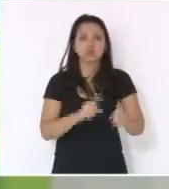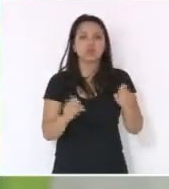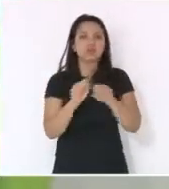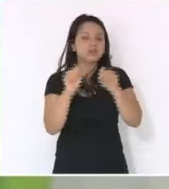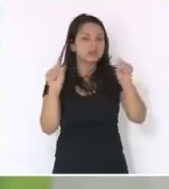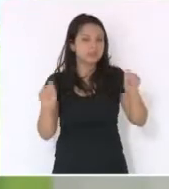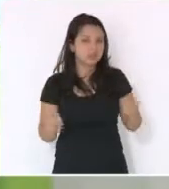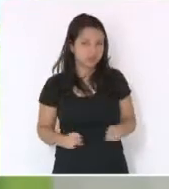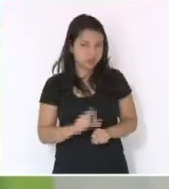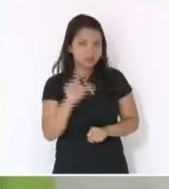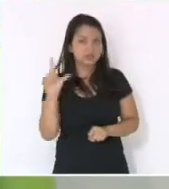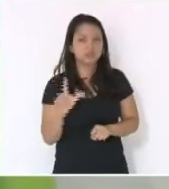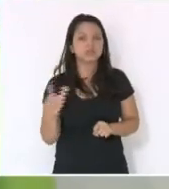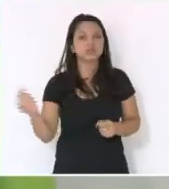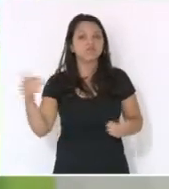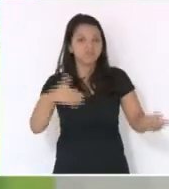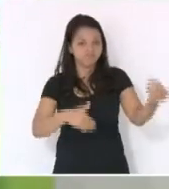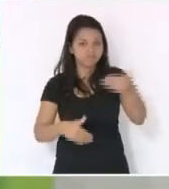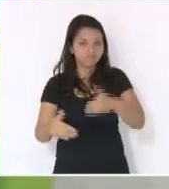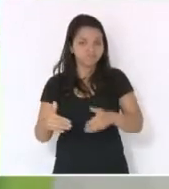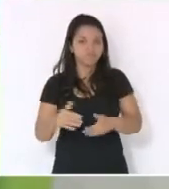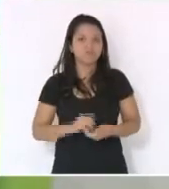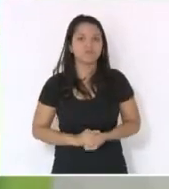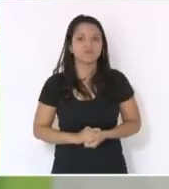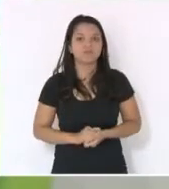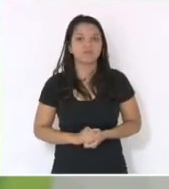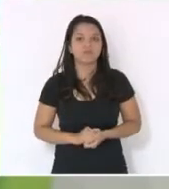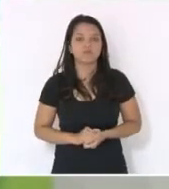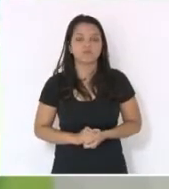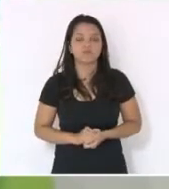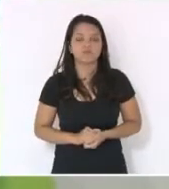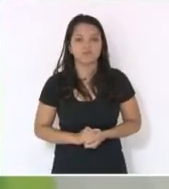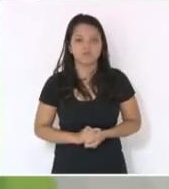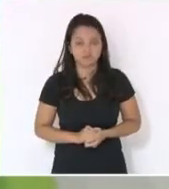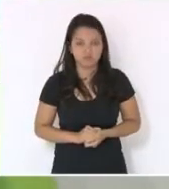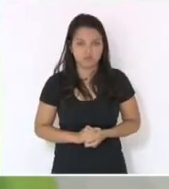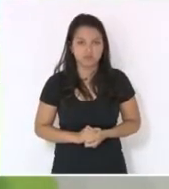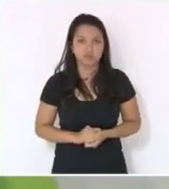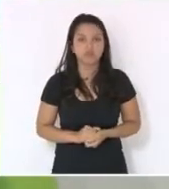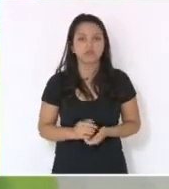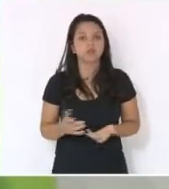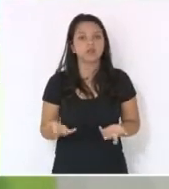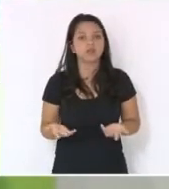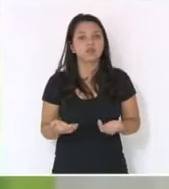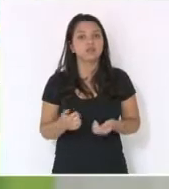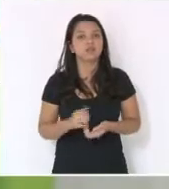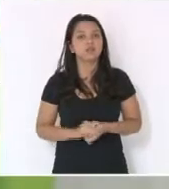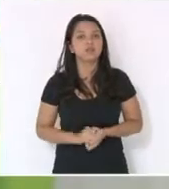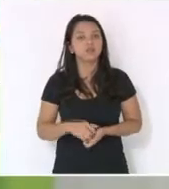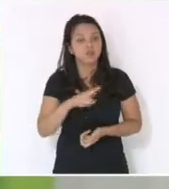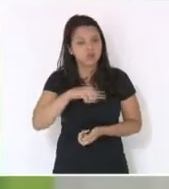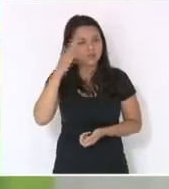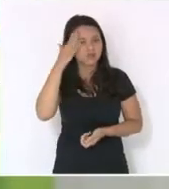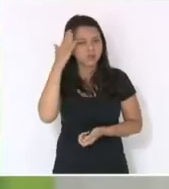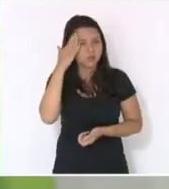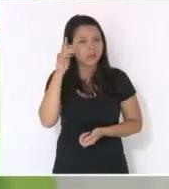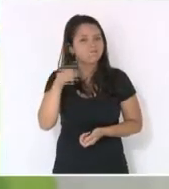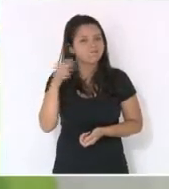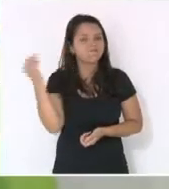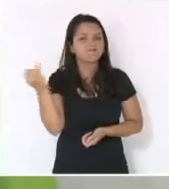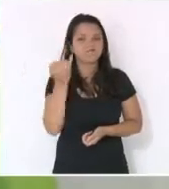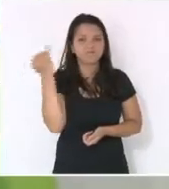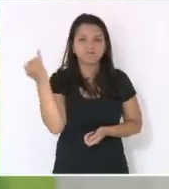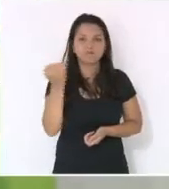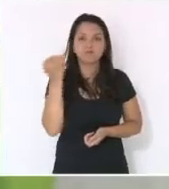logística de contêineres, deputado Maurício, já lhe passo a parte, e isso nós sabemos o quão importante é,